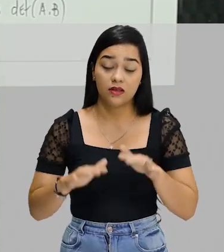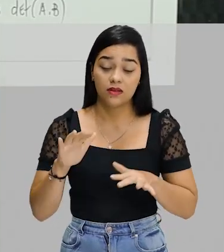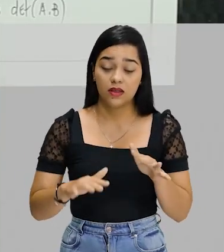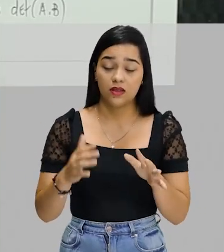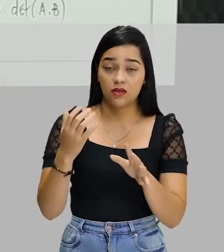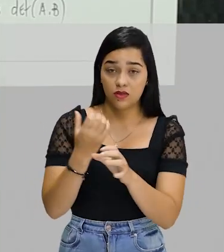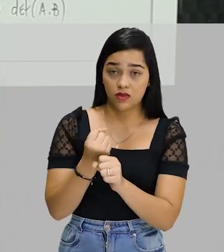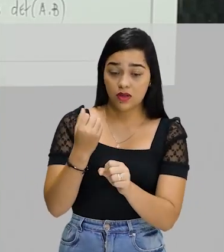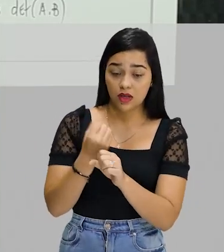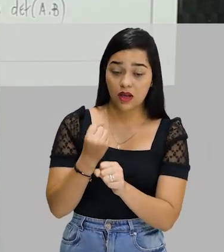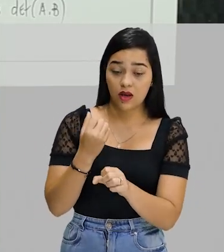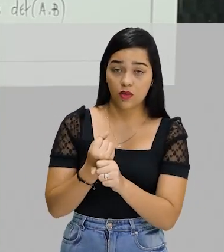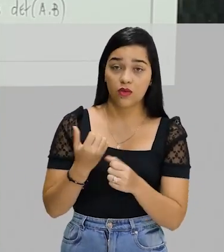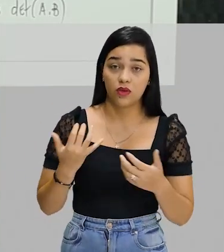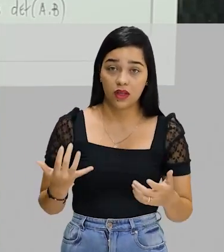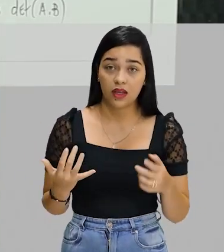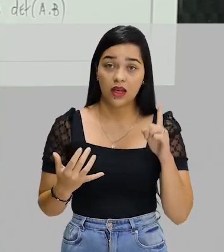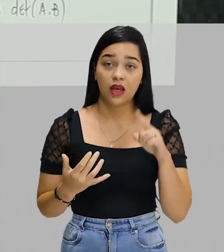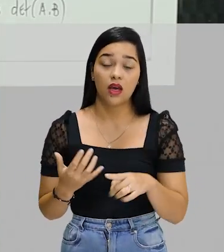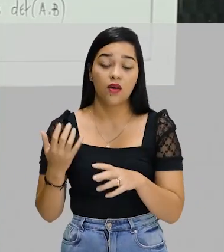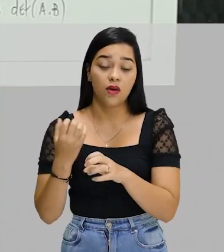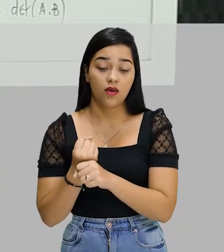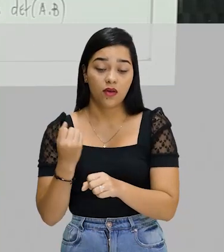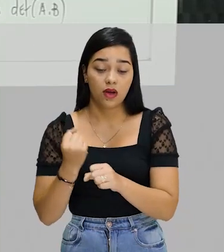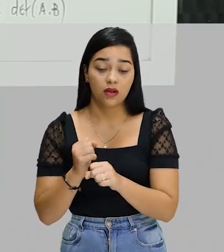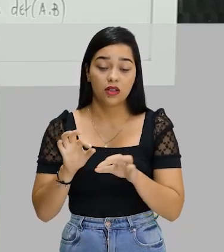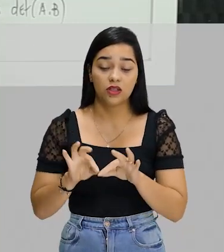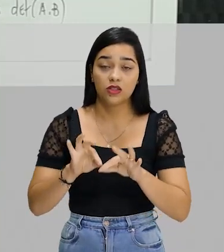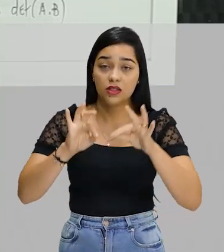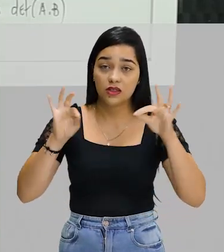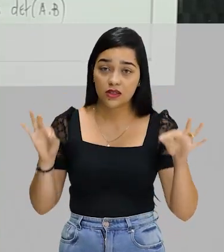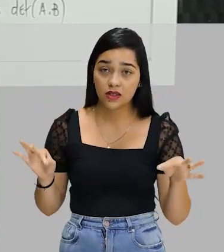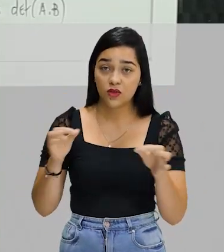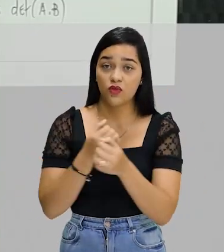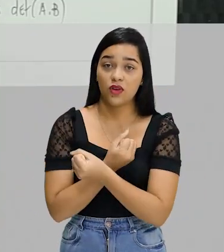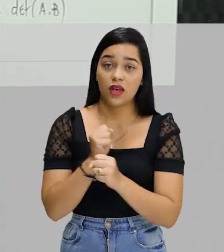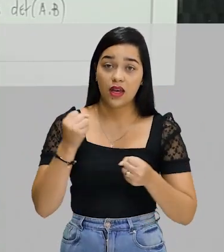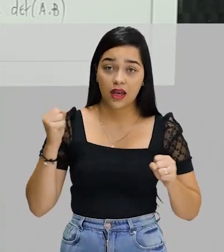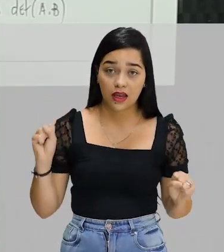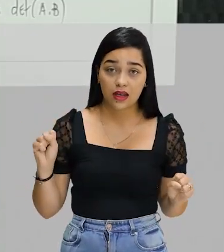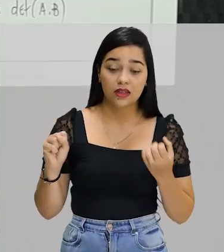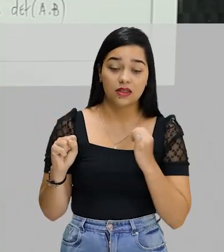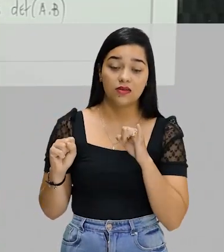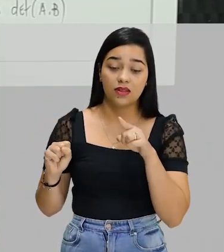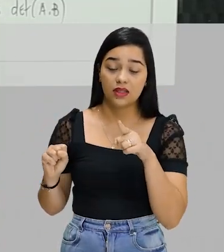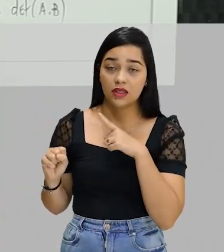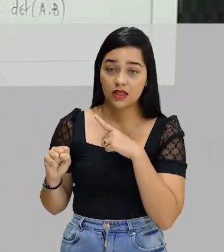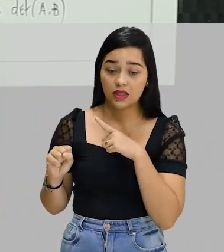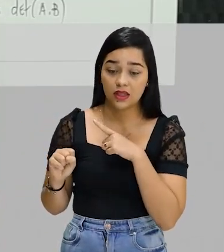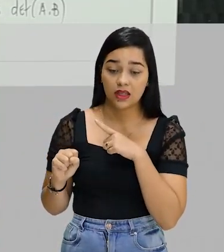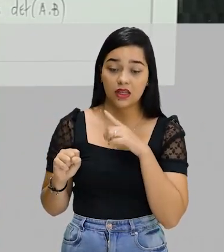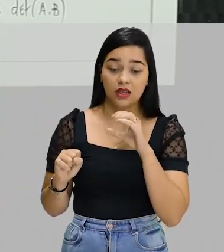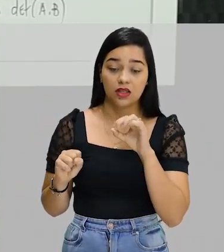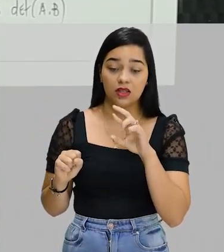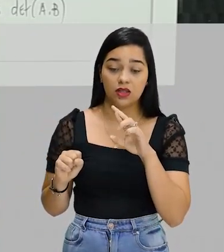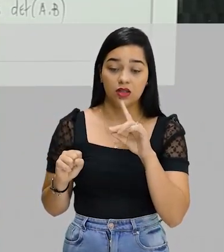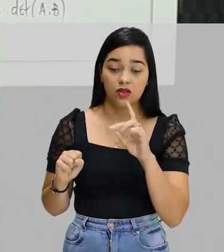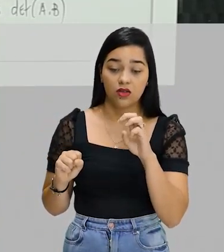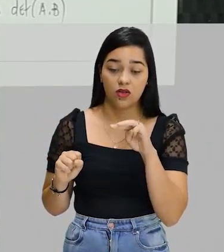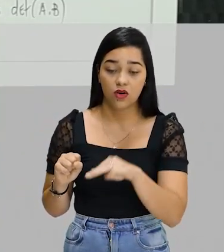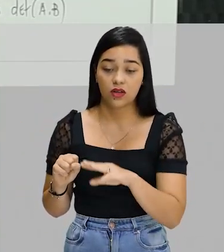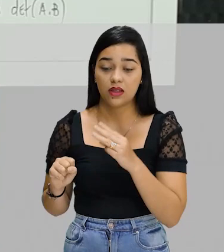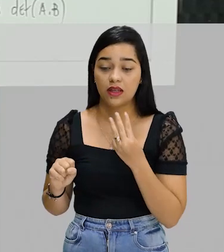cálculo determinante é um cálculo extensivo, é grande. Tá? Se você tem uma matriz de ordem 3